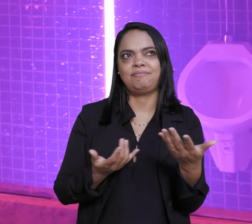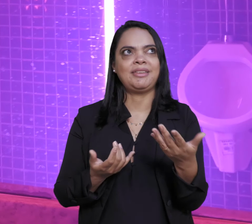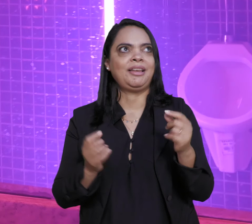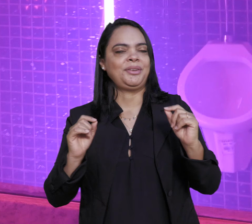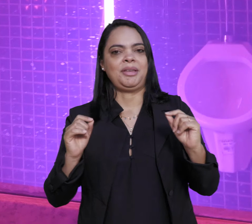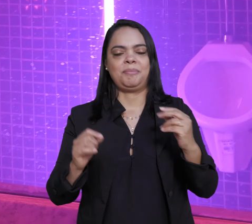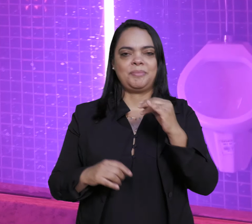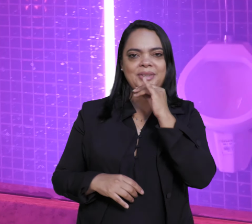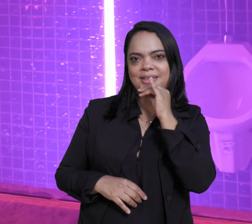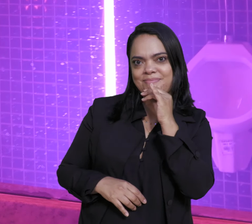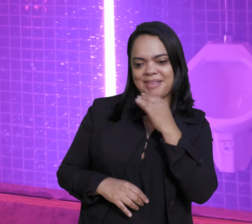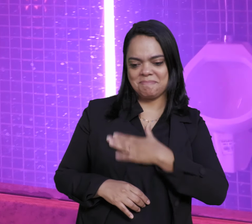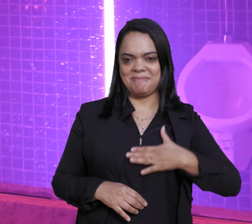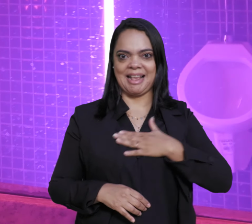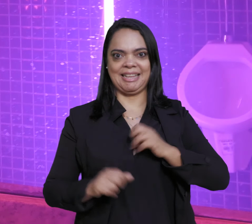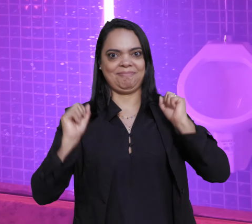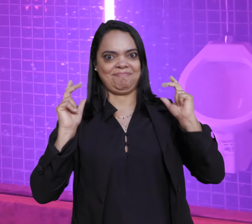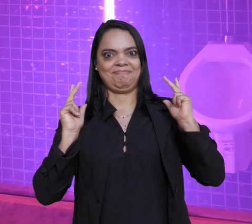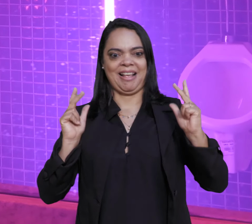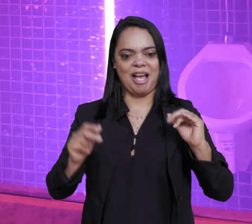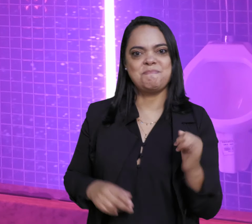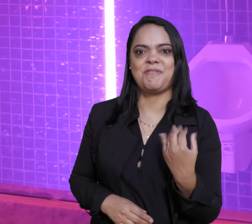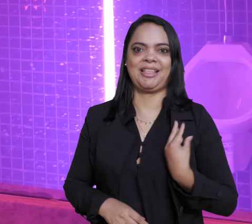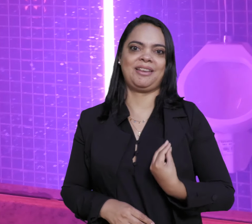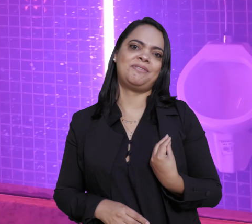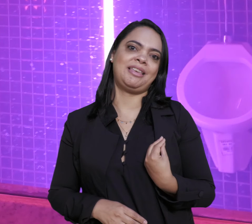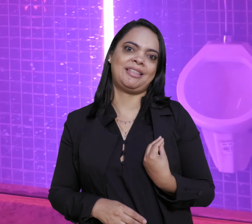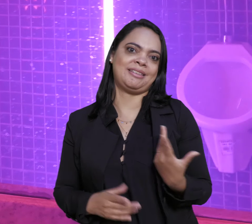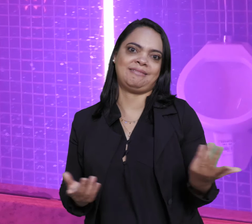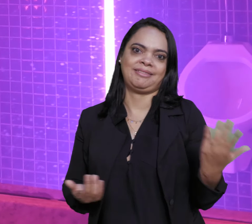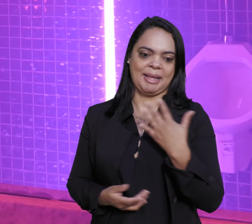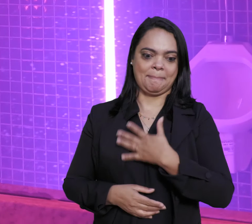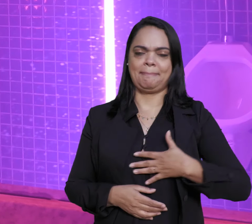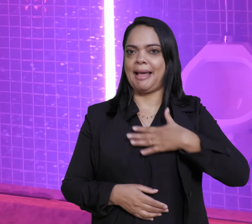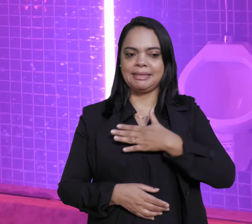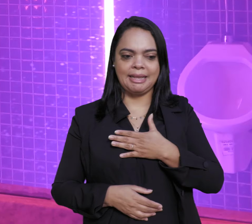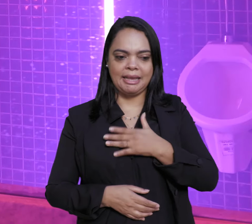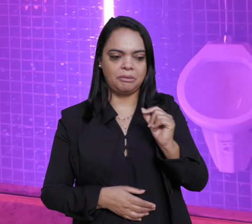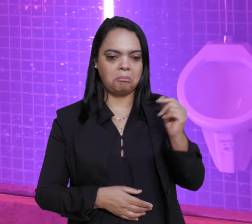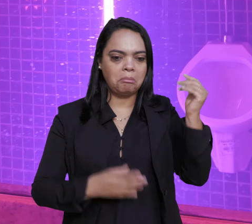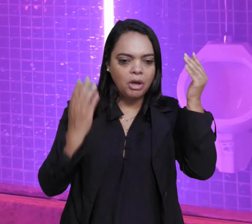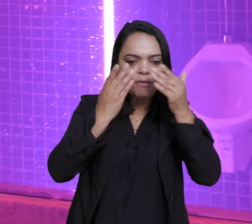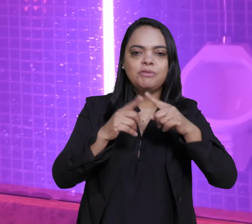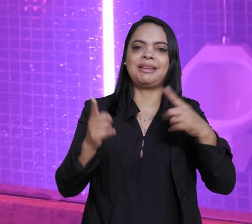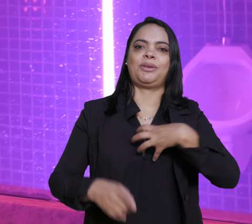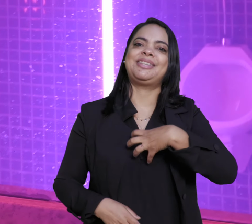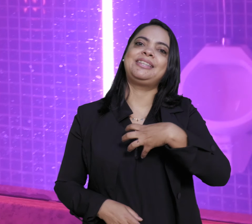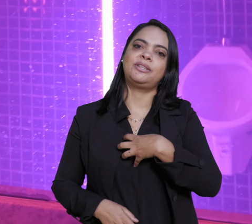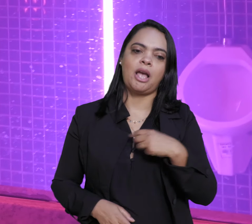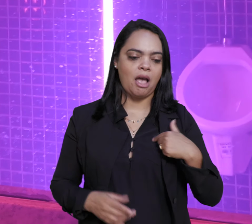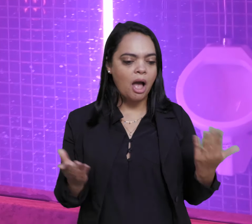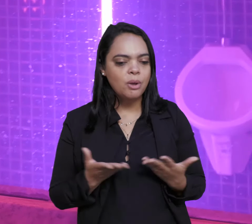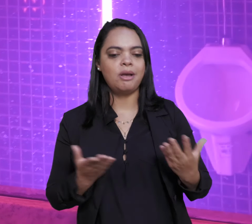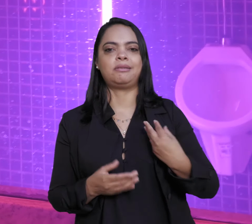curtir prazeres da vida. E prazeres da vida são subjetivos. E agora é hora de